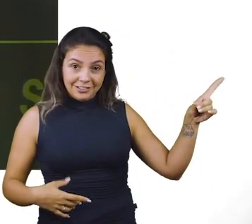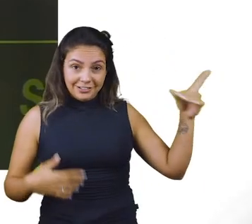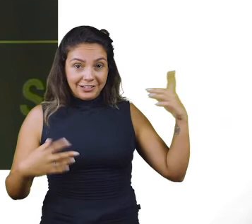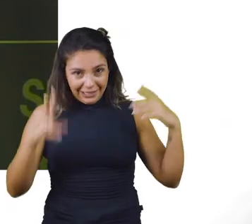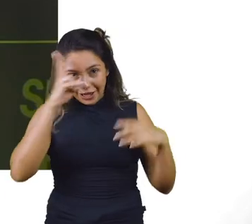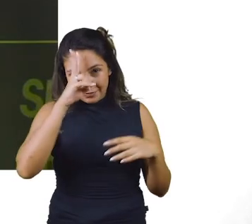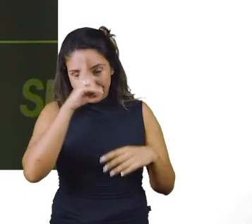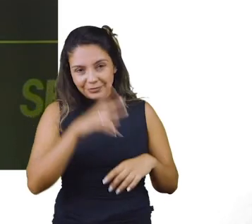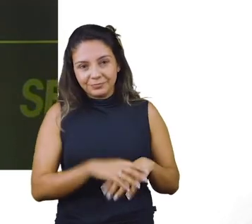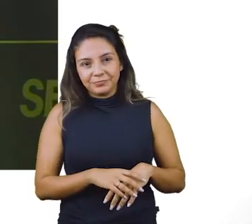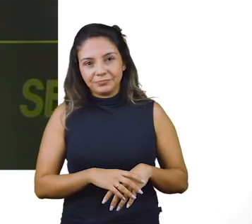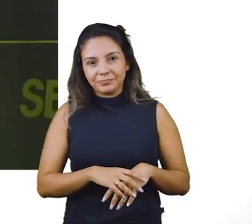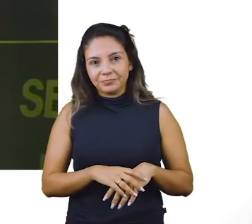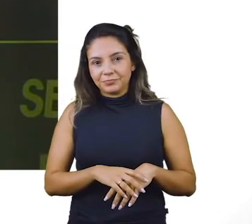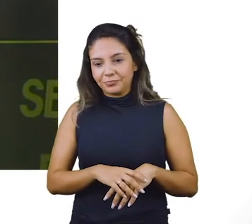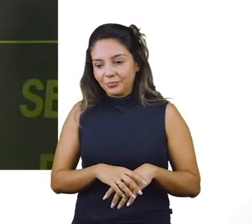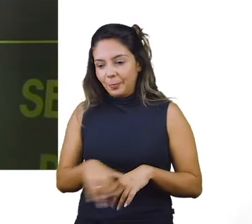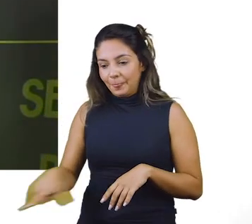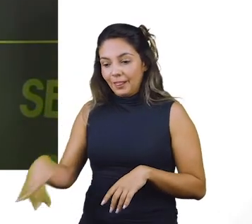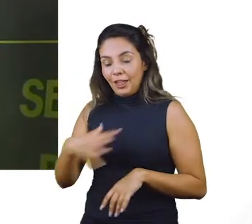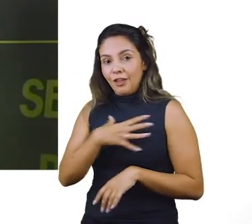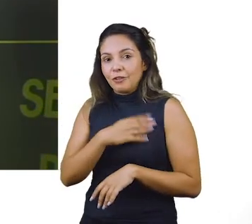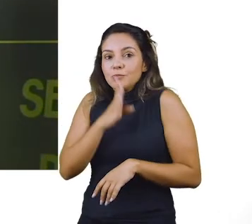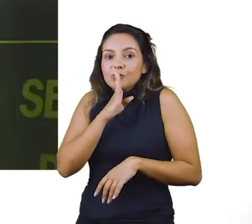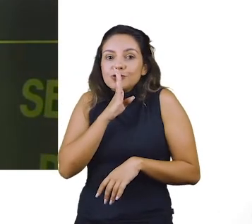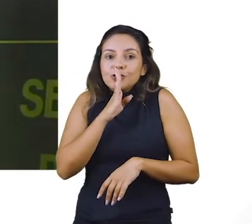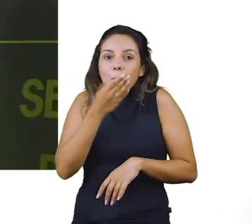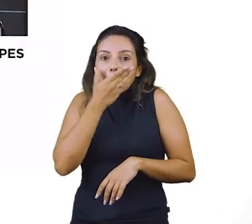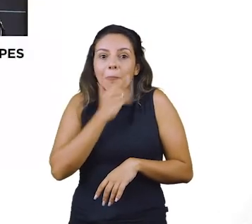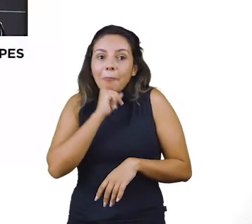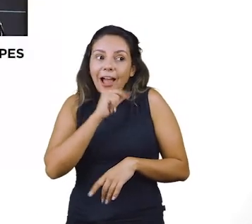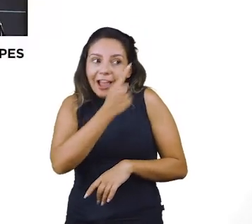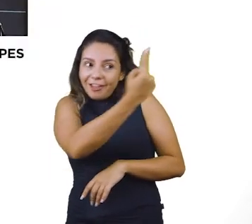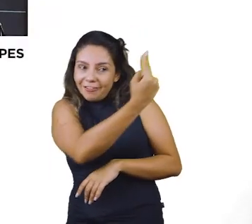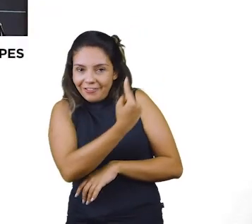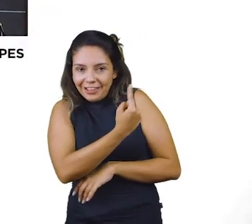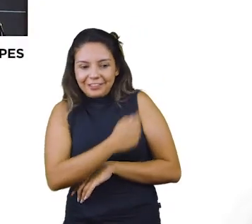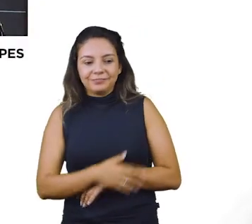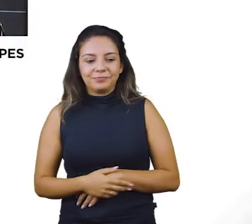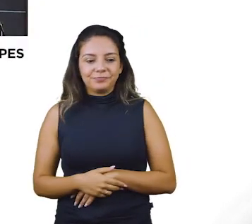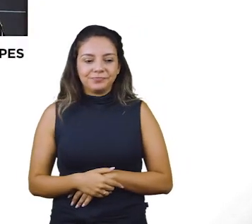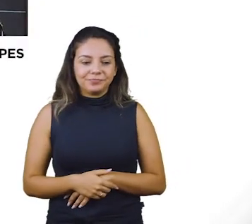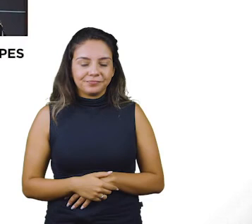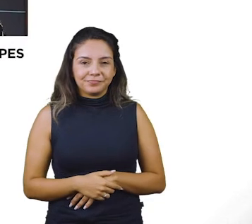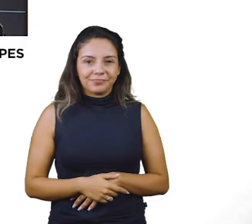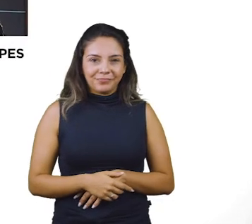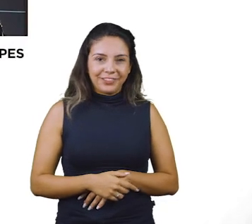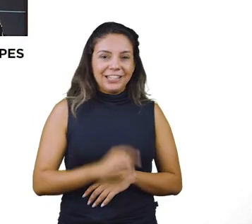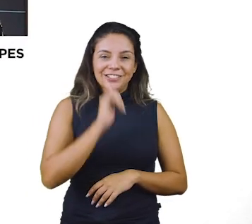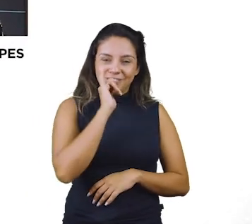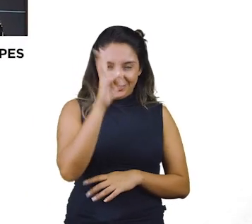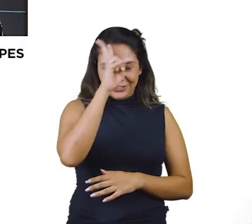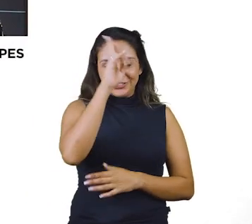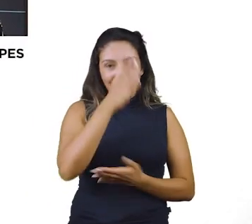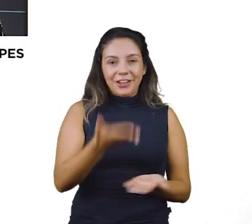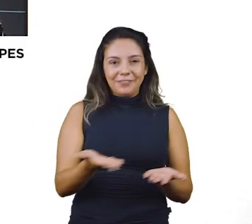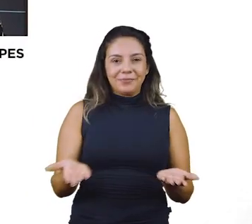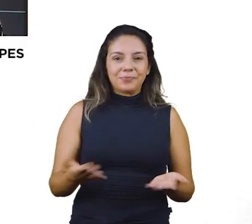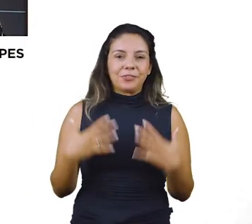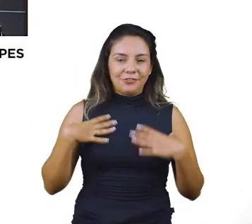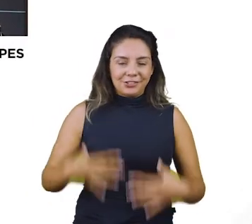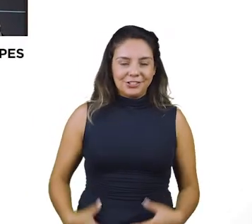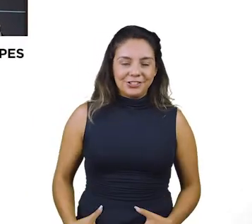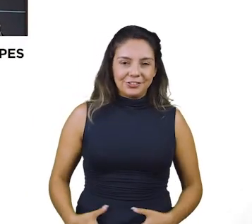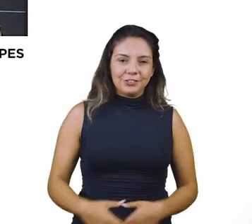ouço vosso pai subindo a escada. É um poema um pouco longo, mas acho que